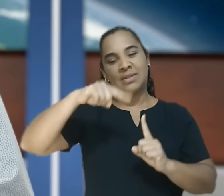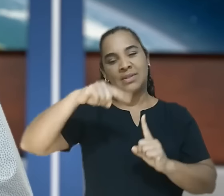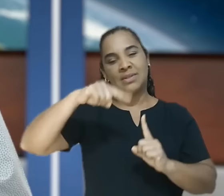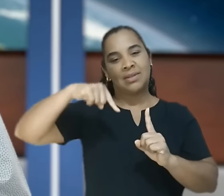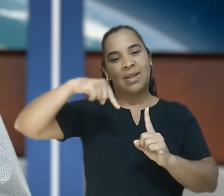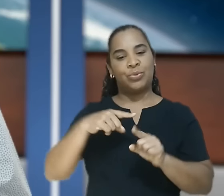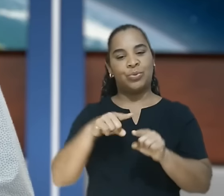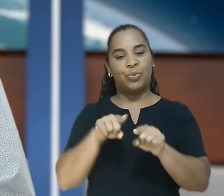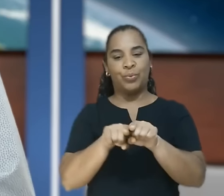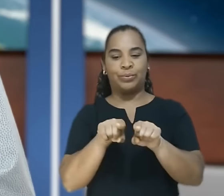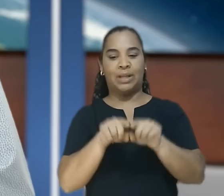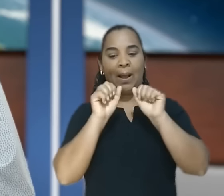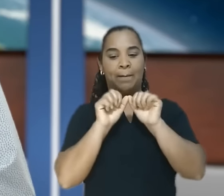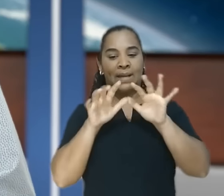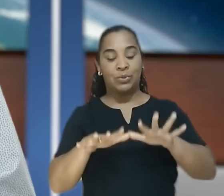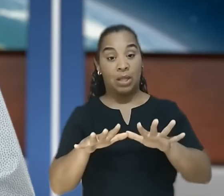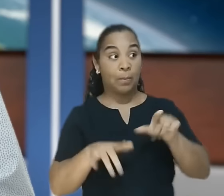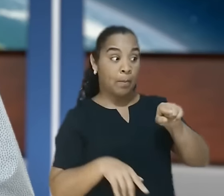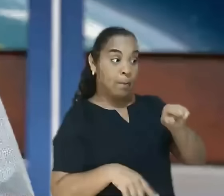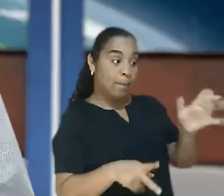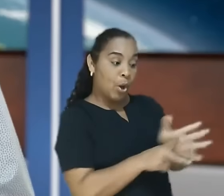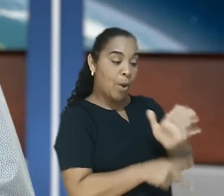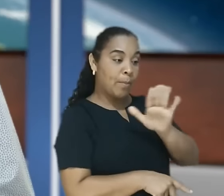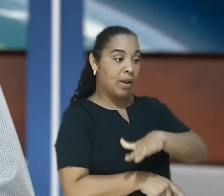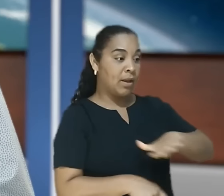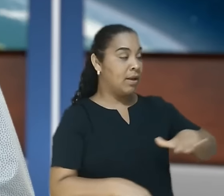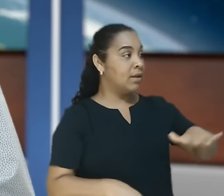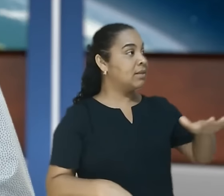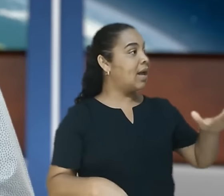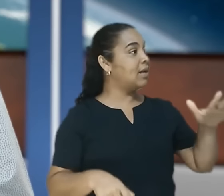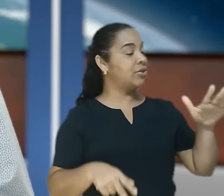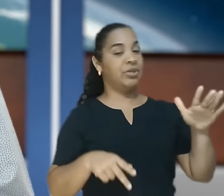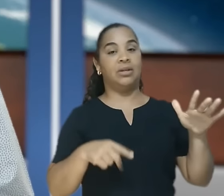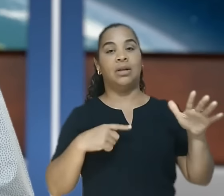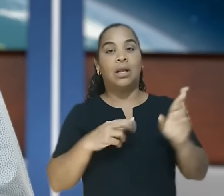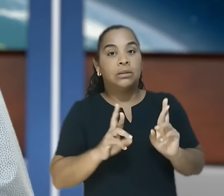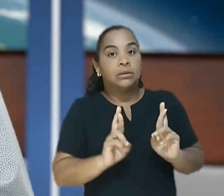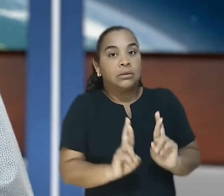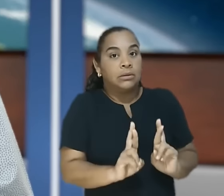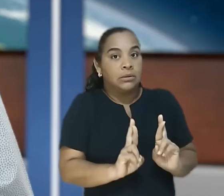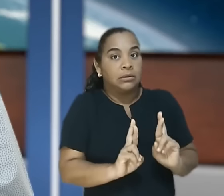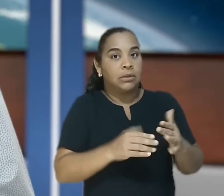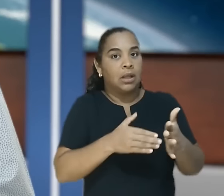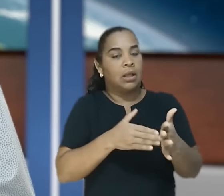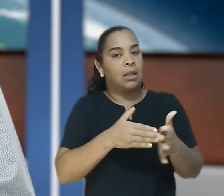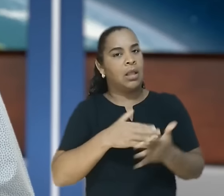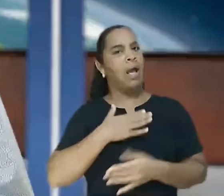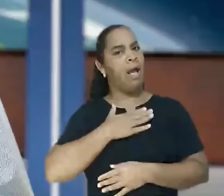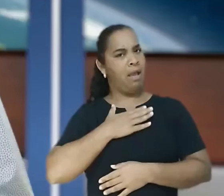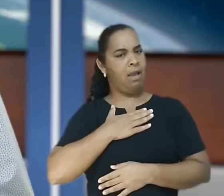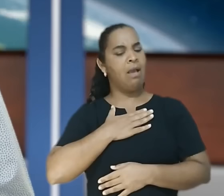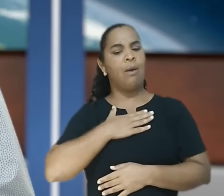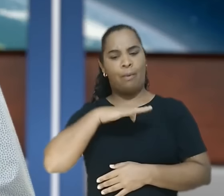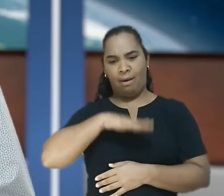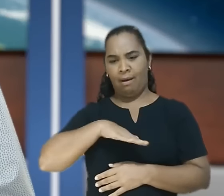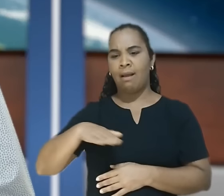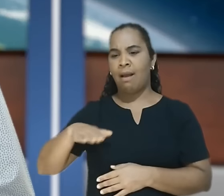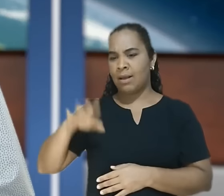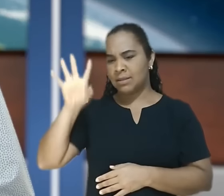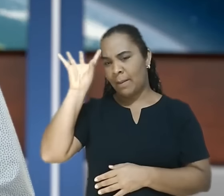ela própria Se possa defender Resguardar-se Eu fui uma criança médium Eu me recordo Dos